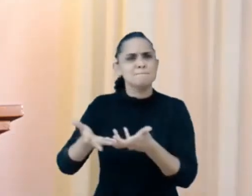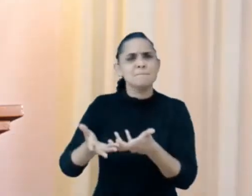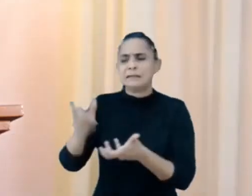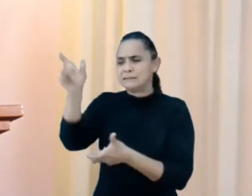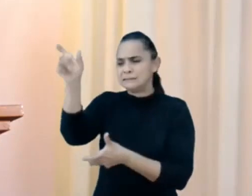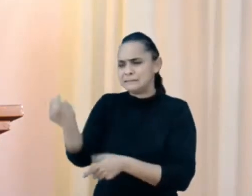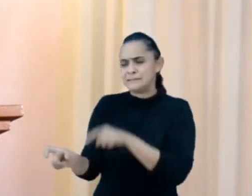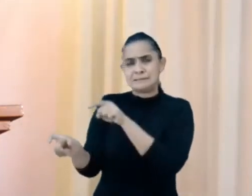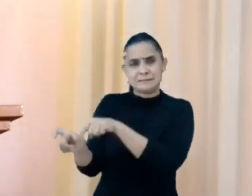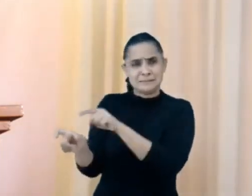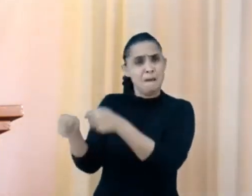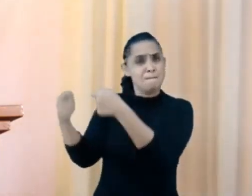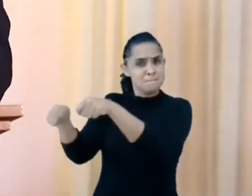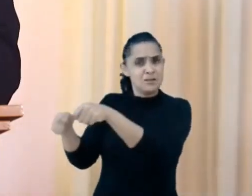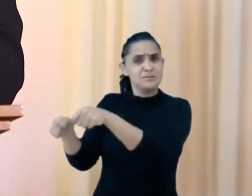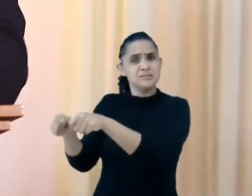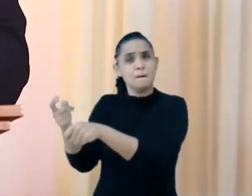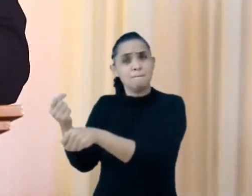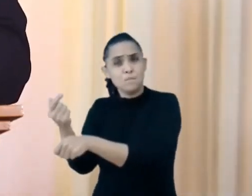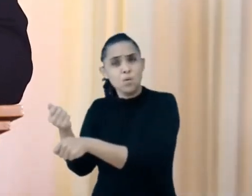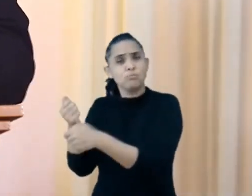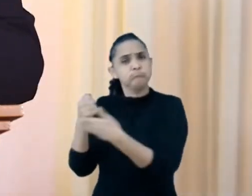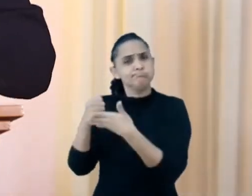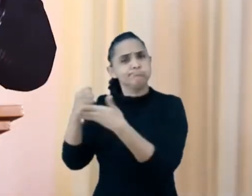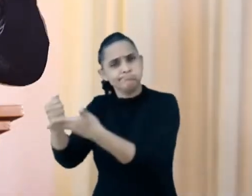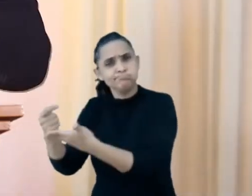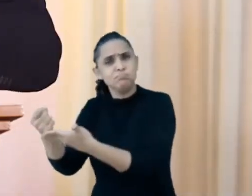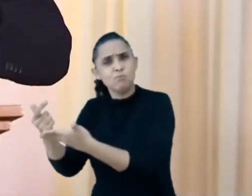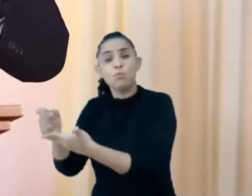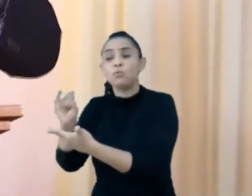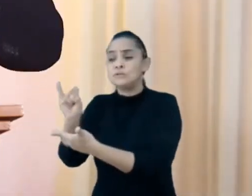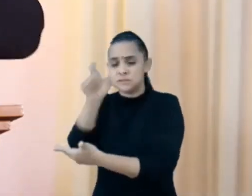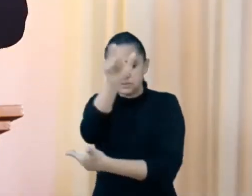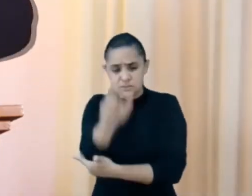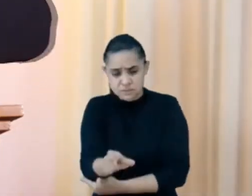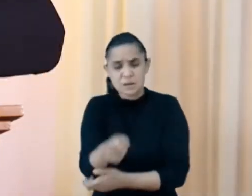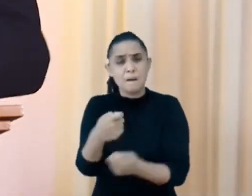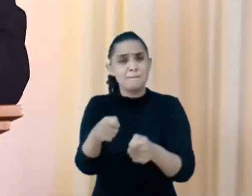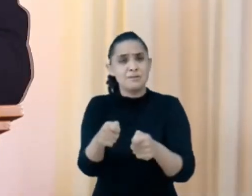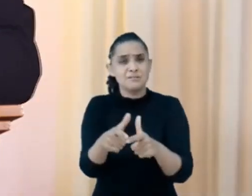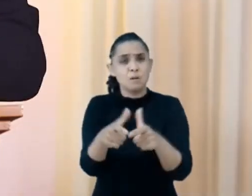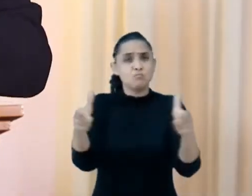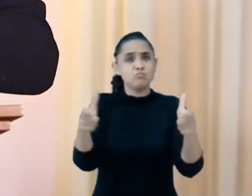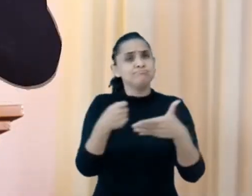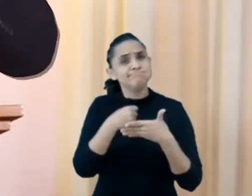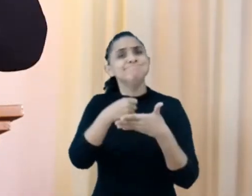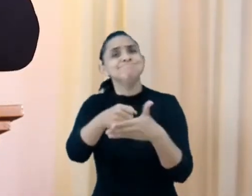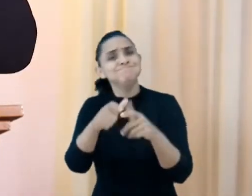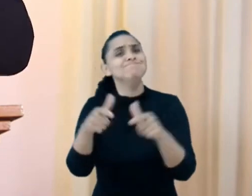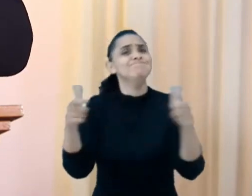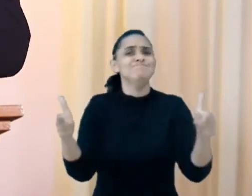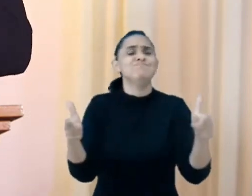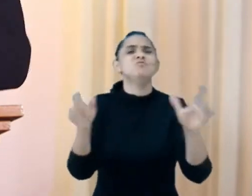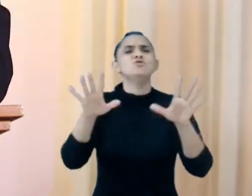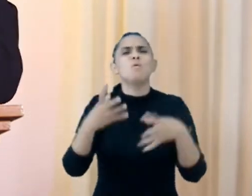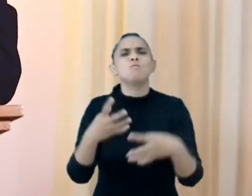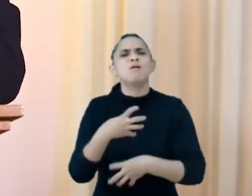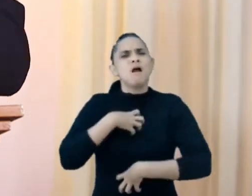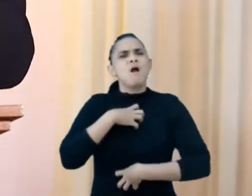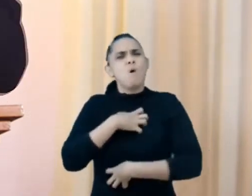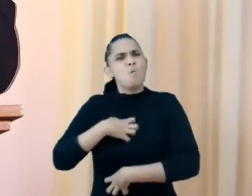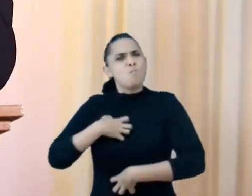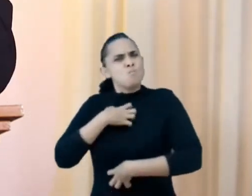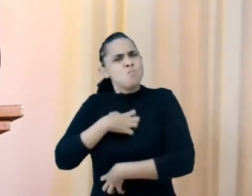O que movia os discípulos a trabalhar, a atender uns aos outros, não era quanto eles tinham de